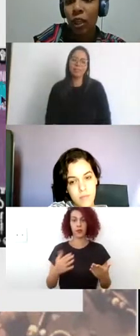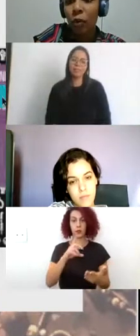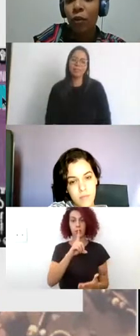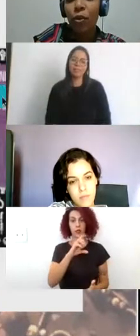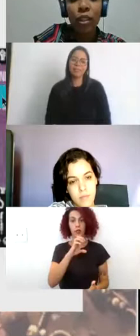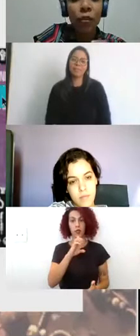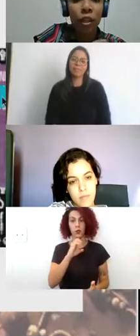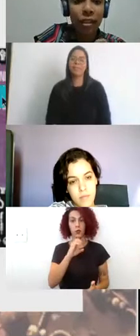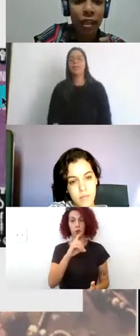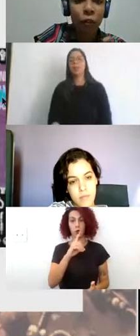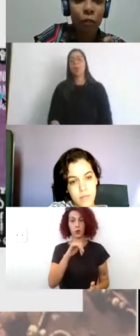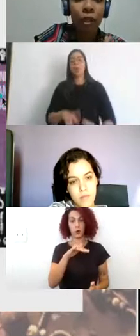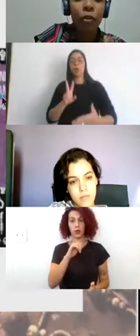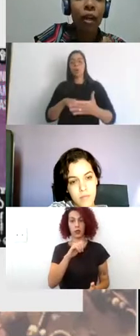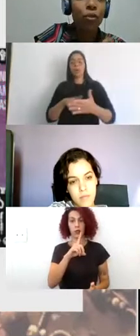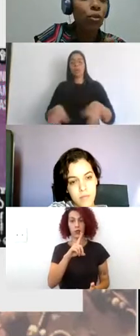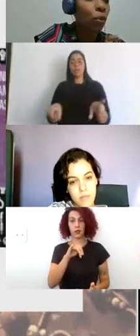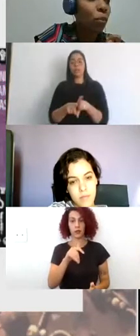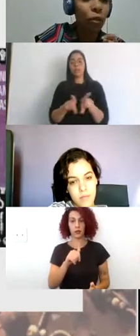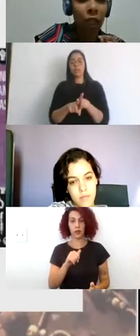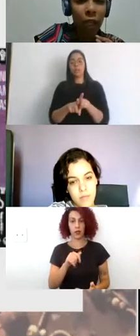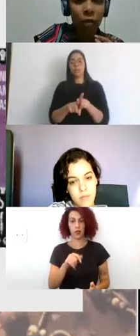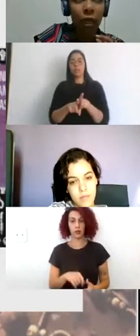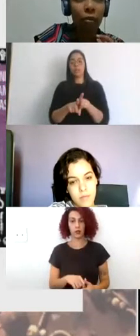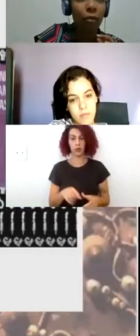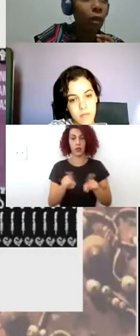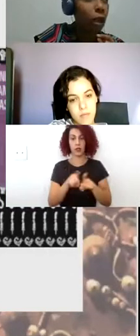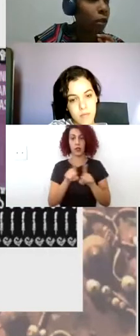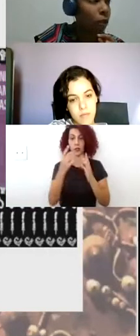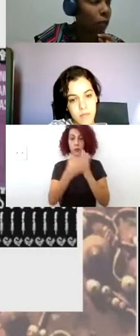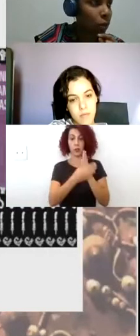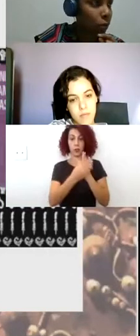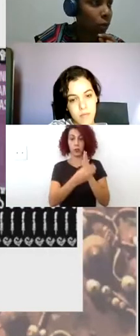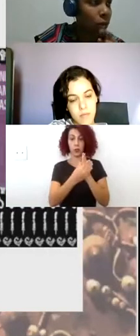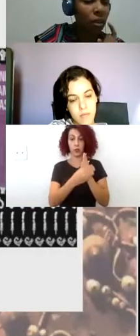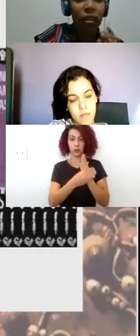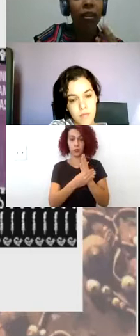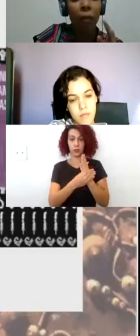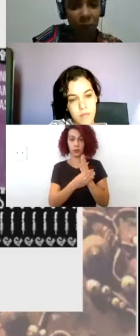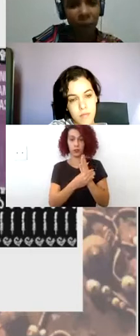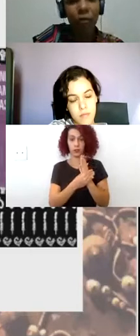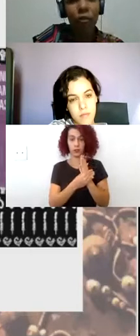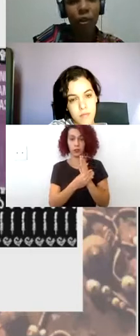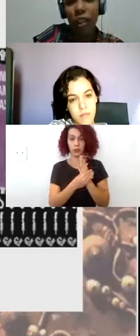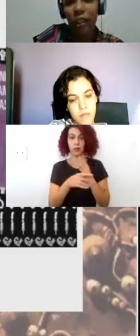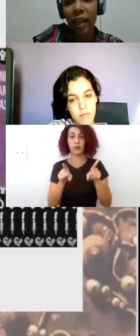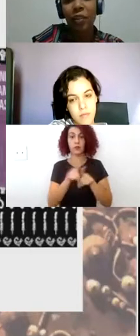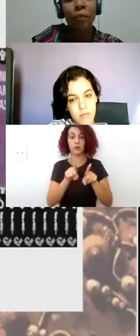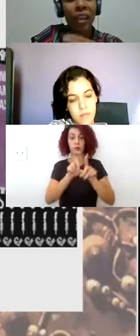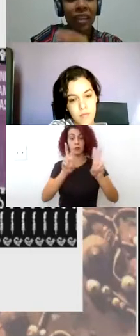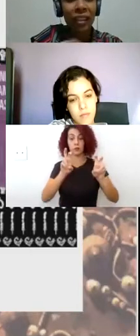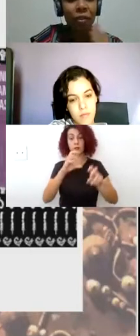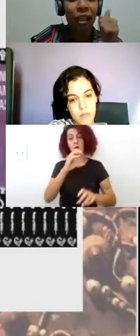pensamento decolonial que foi um livro organizado pelo Nelson uma Donato mas na Donato esse que também trabalha com